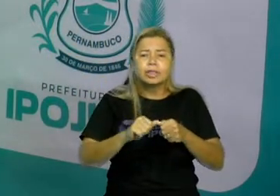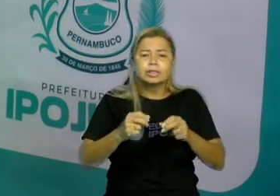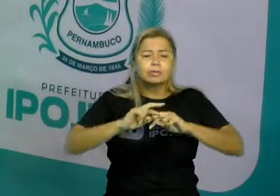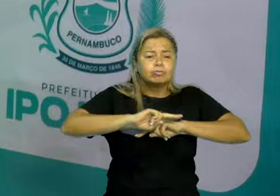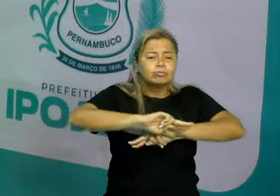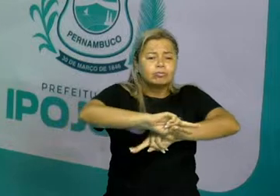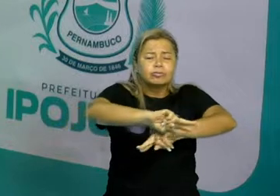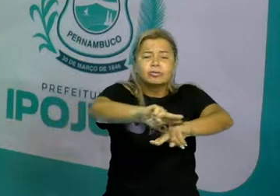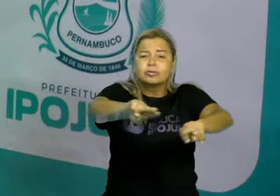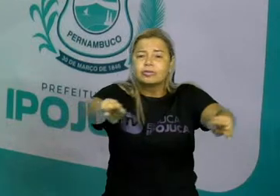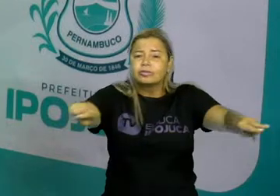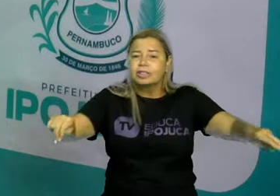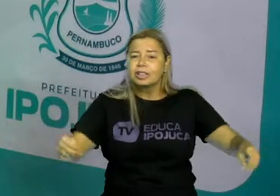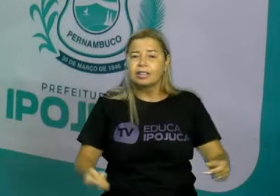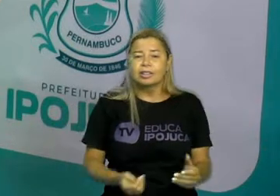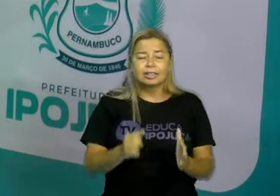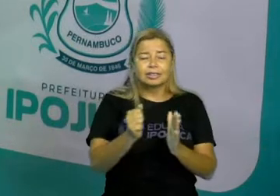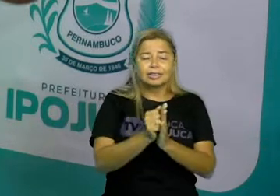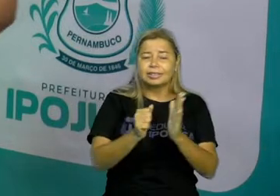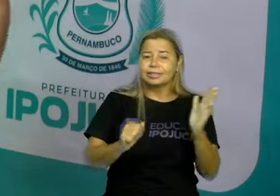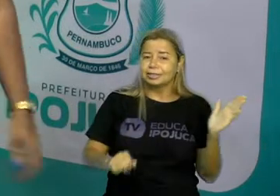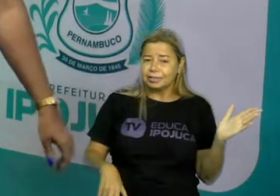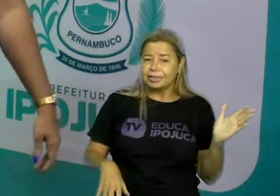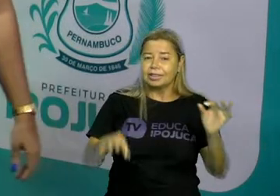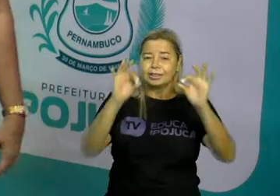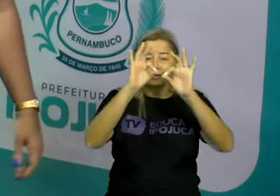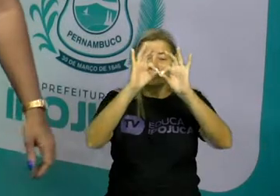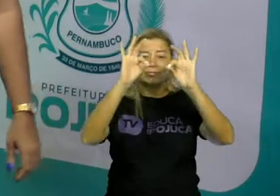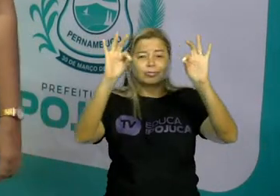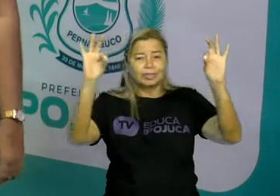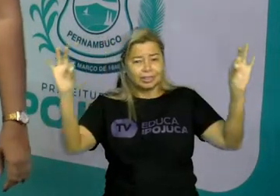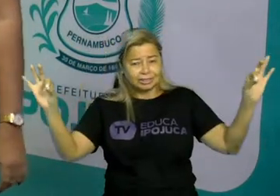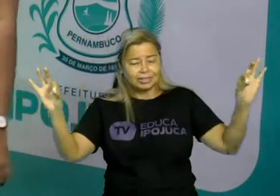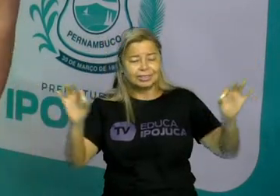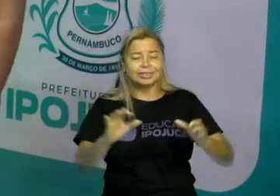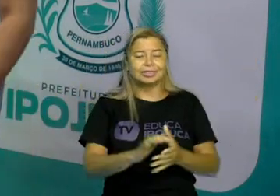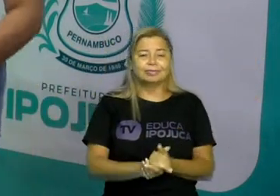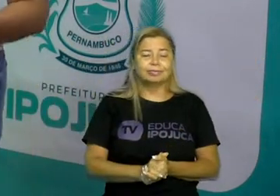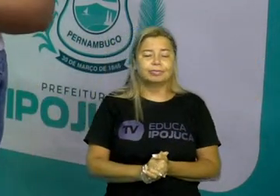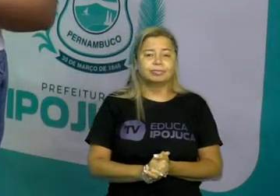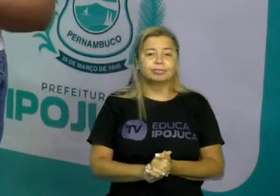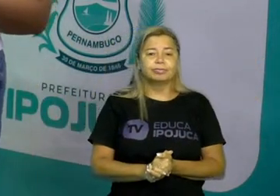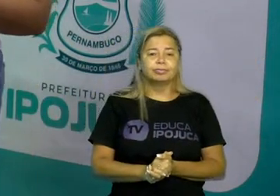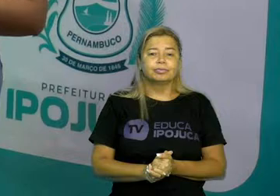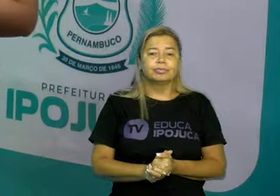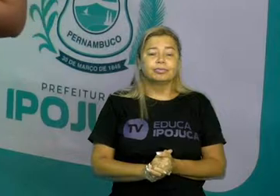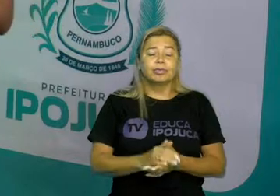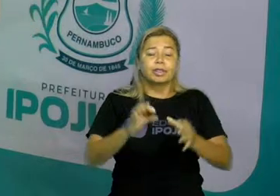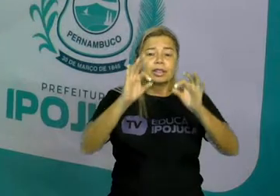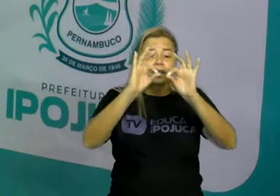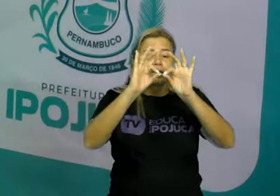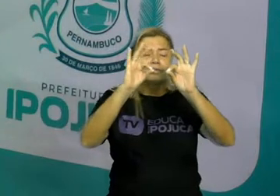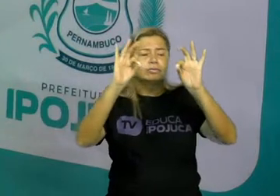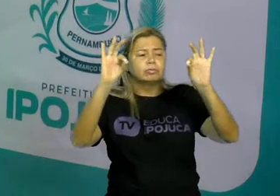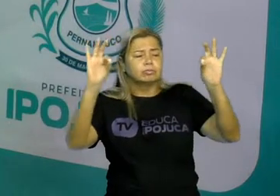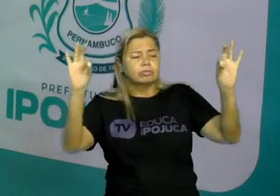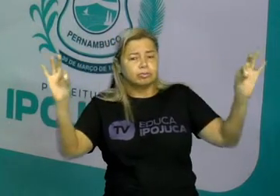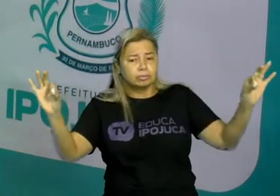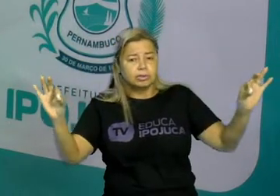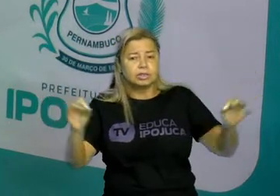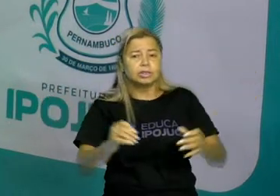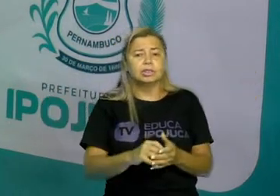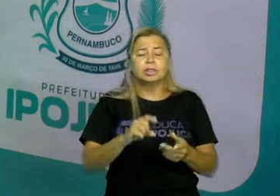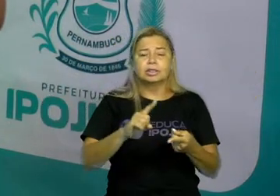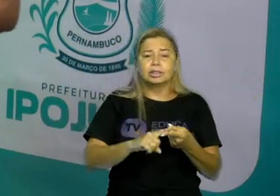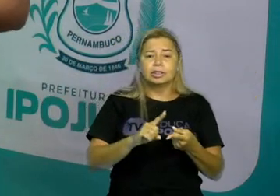desenho em forma da linha. Vamos ver o que é que a gente pode fazer de interessante com linha? Ó, a linha. Assim